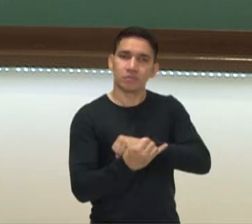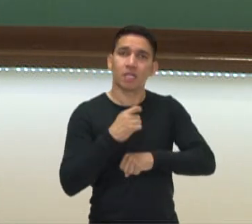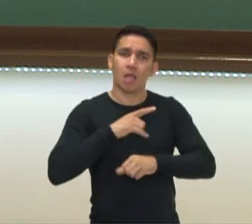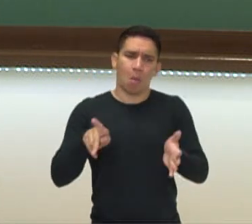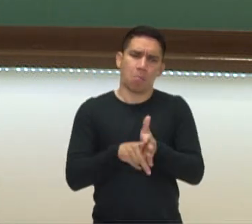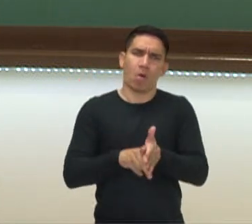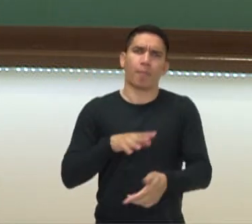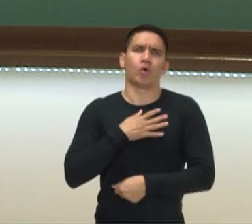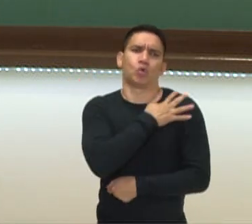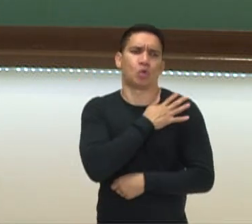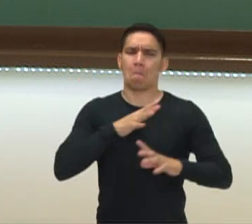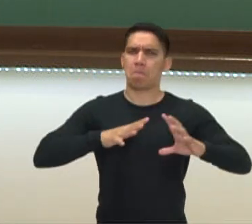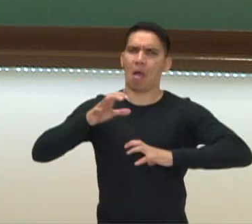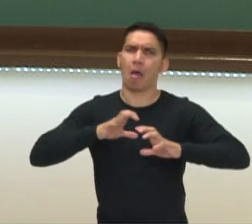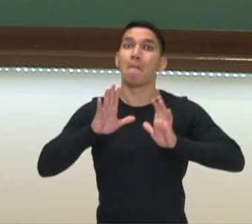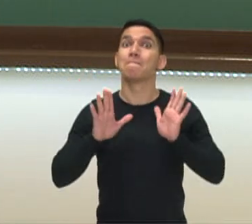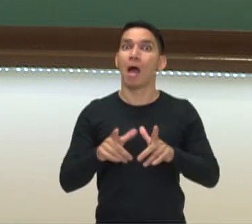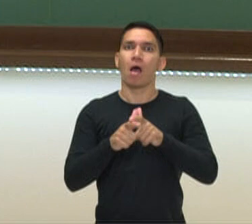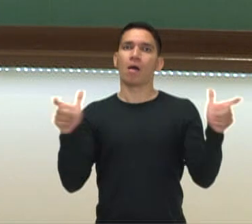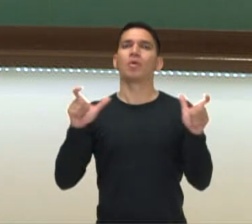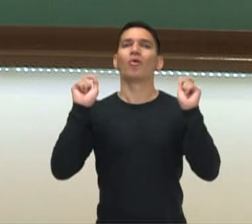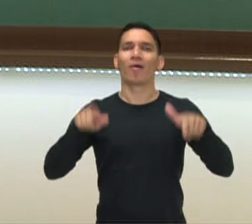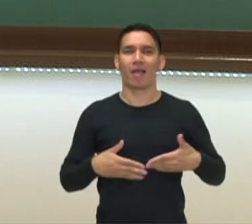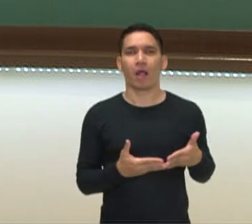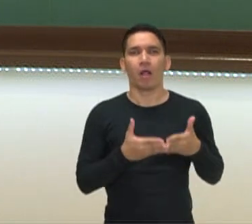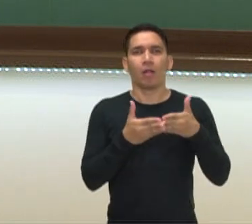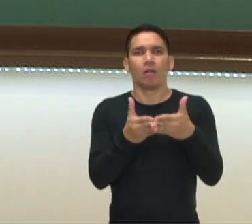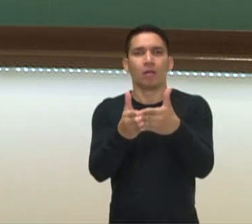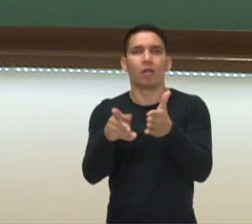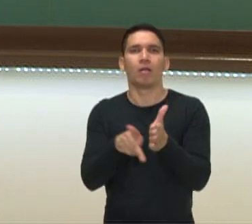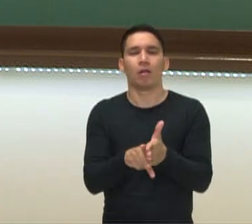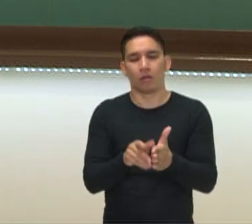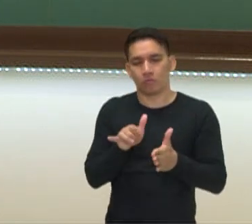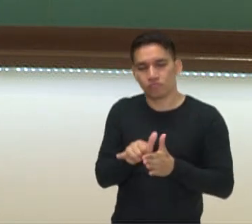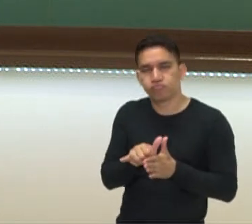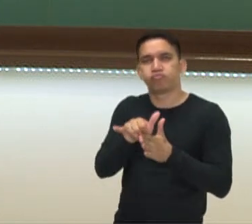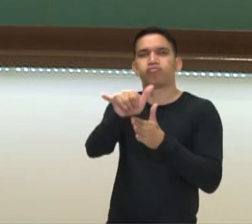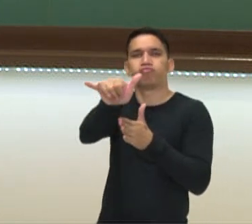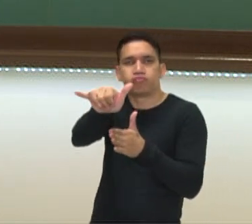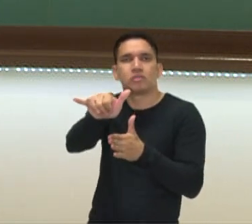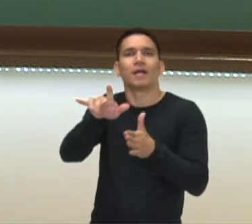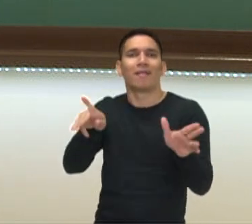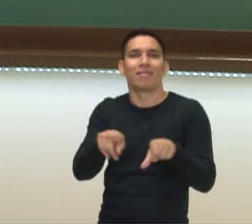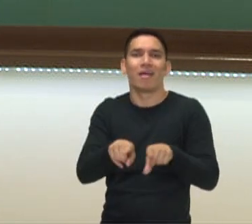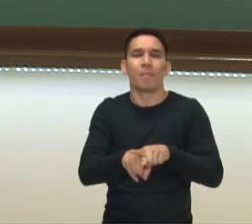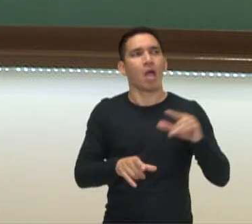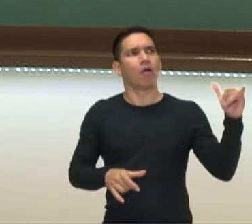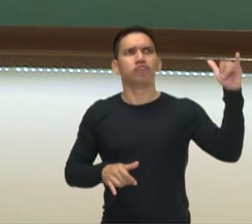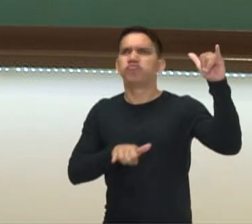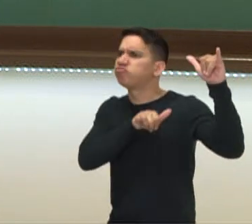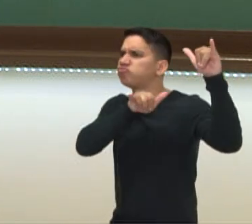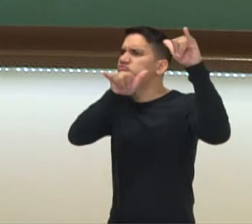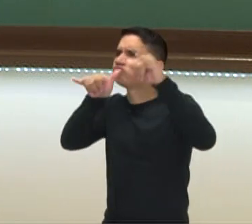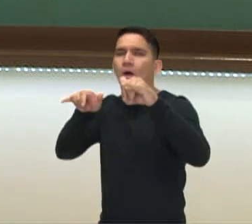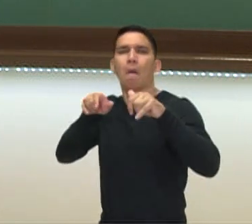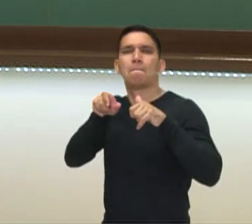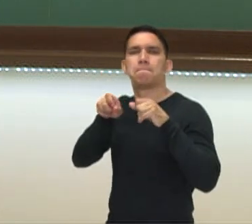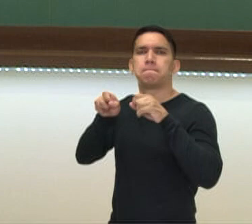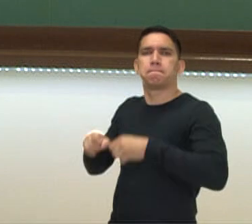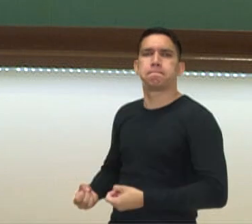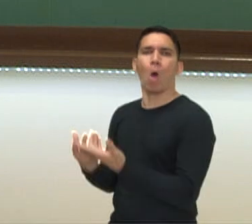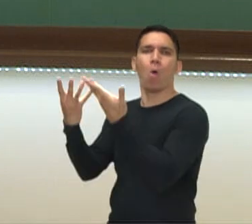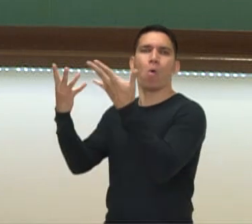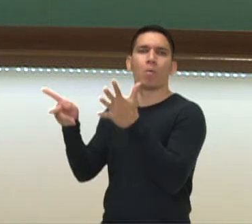terra, mas grande presença da parte naval e da parte aérea de guerra dos